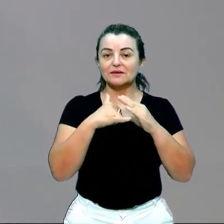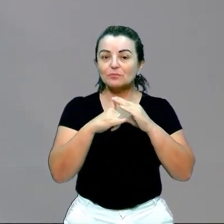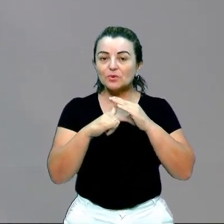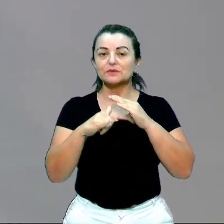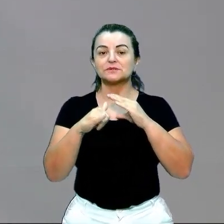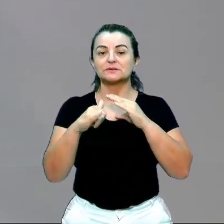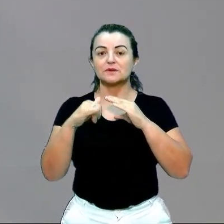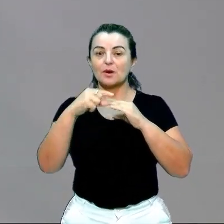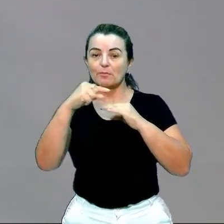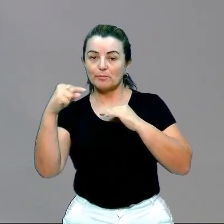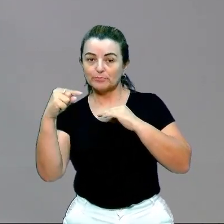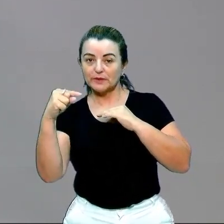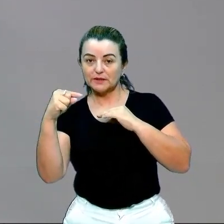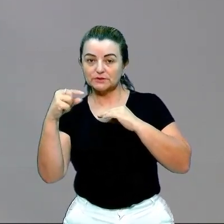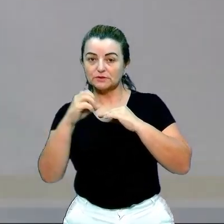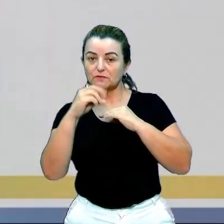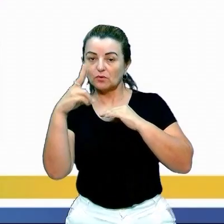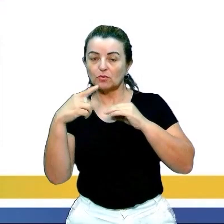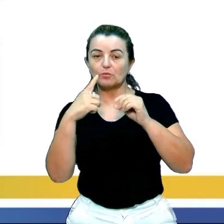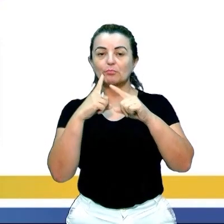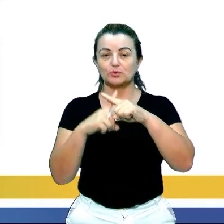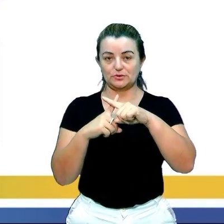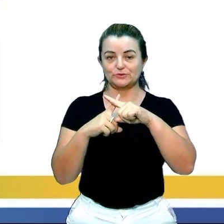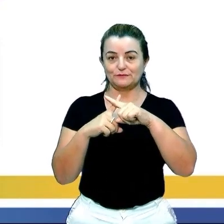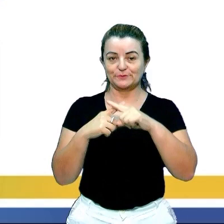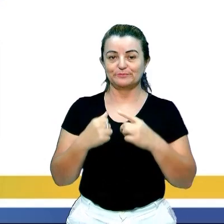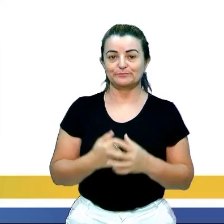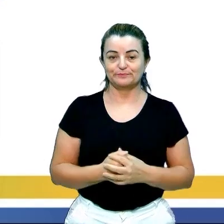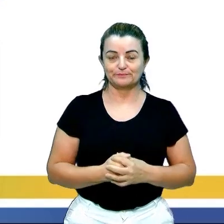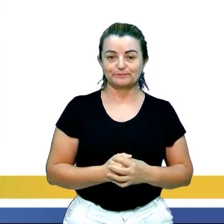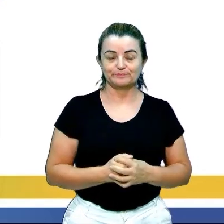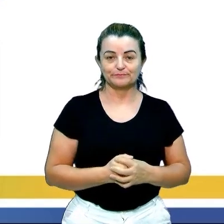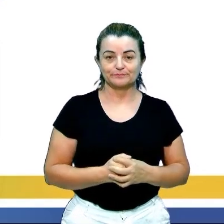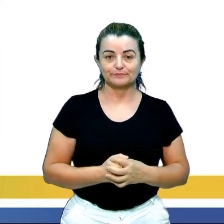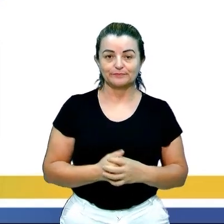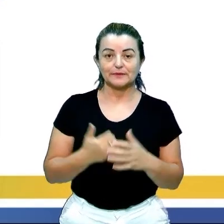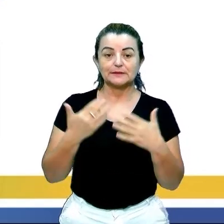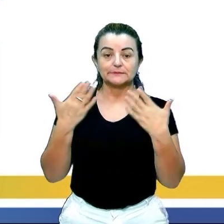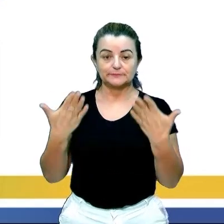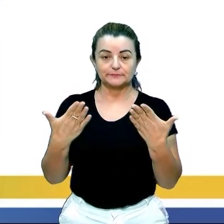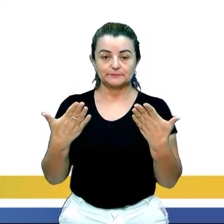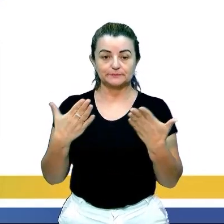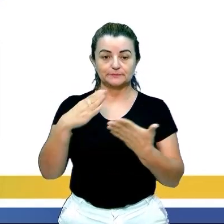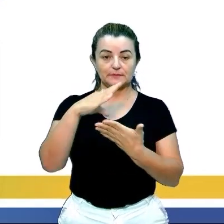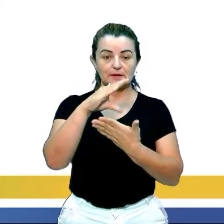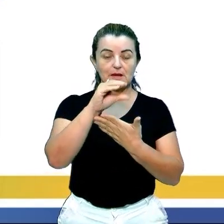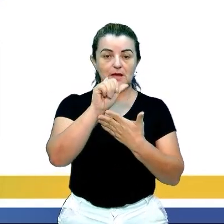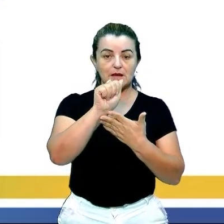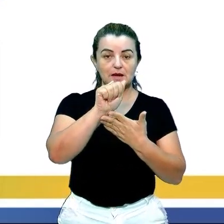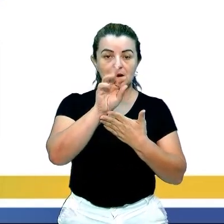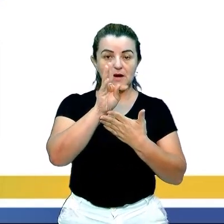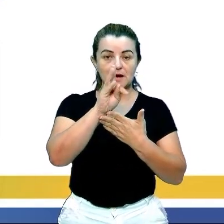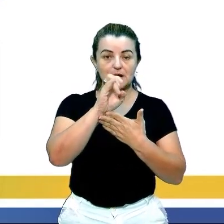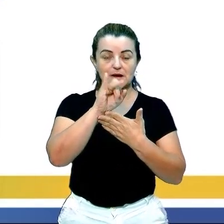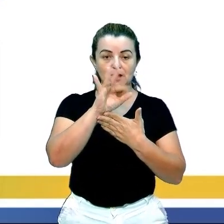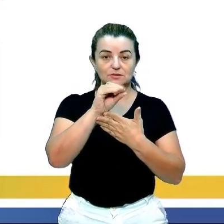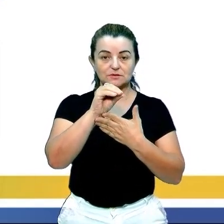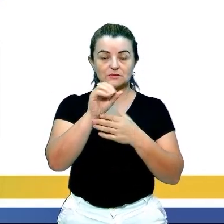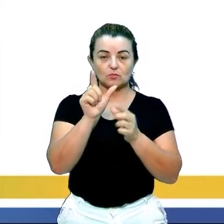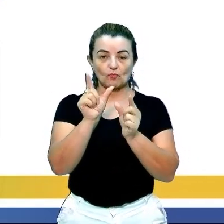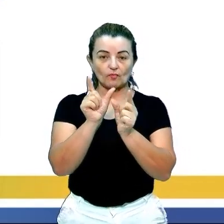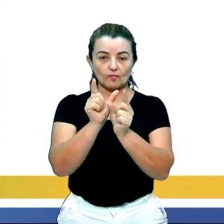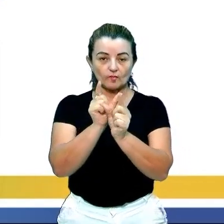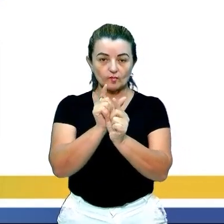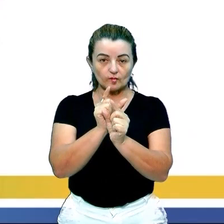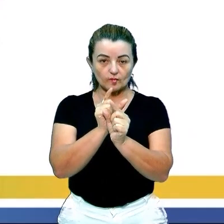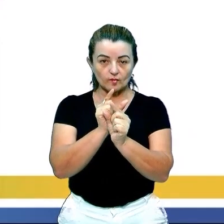positiva ou negativa, tá? É isso que é um íon. Então, os cátions, eles são menores do que os átomos que